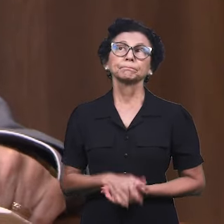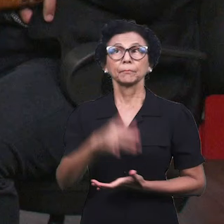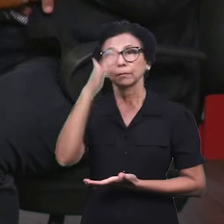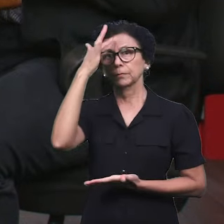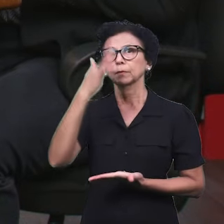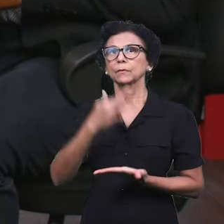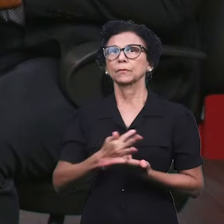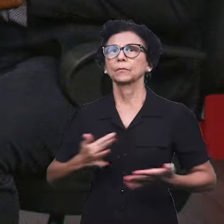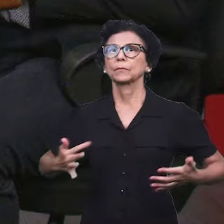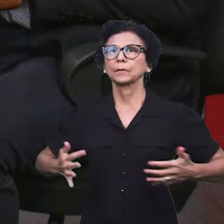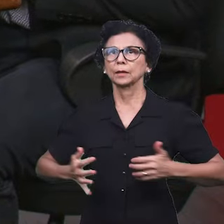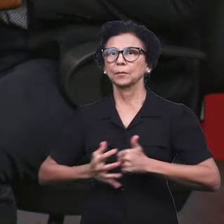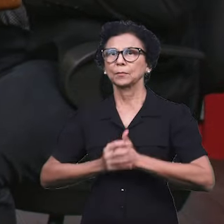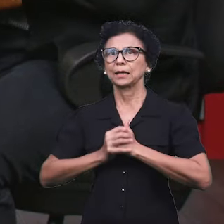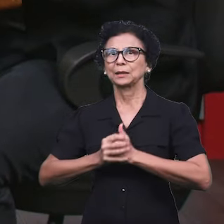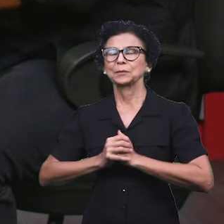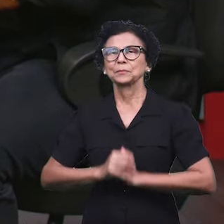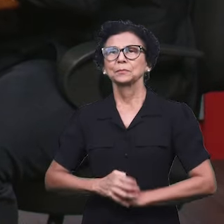Amém.